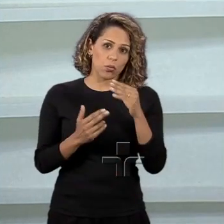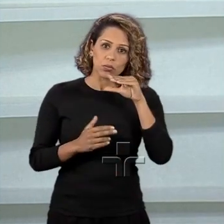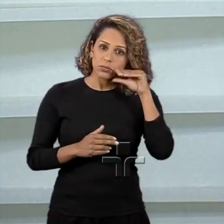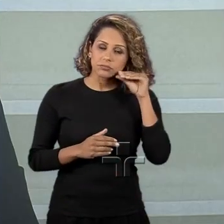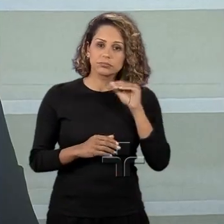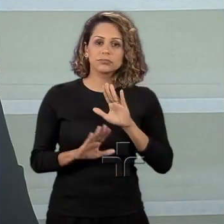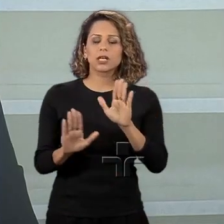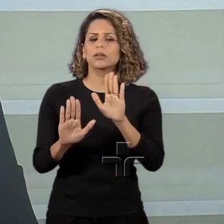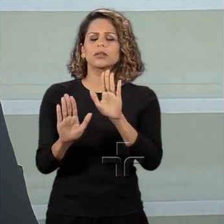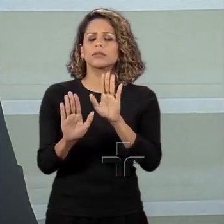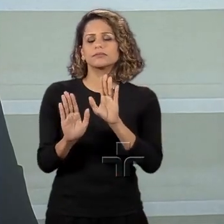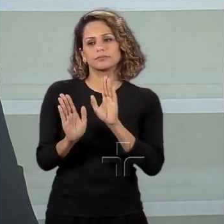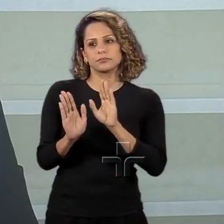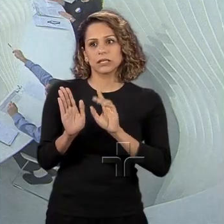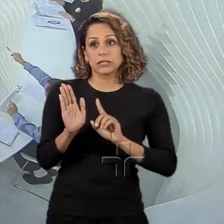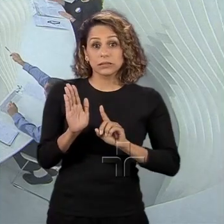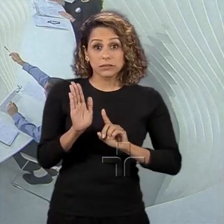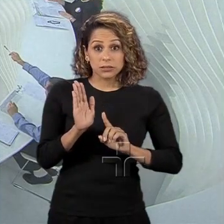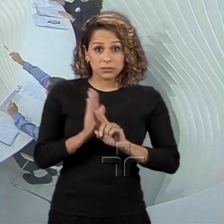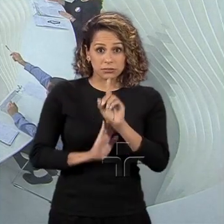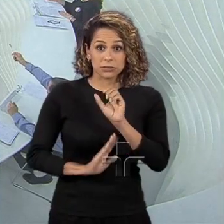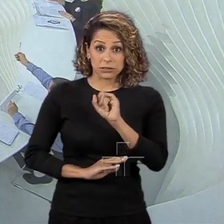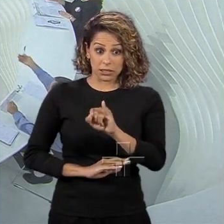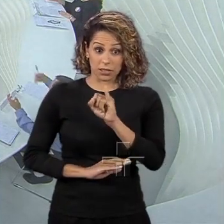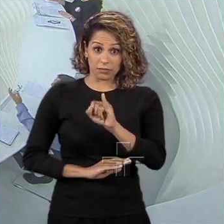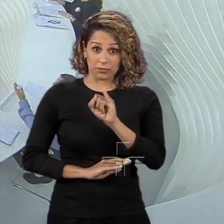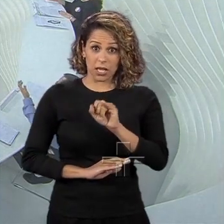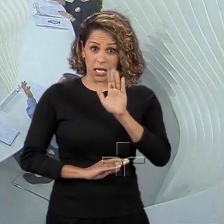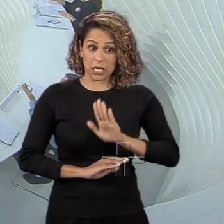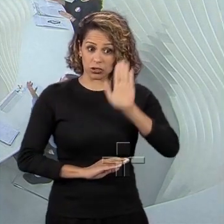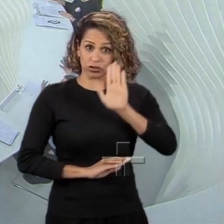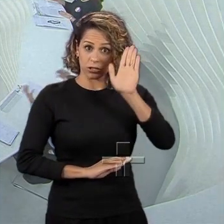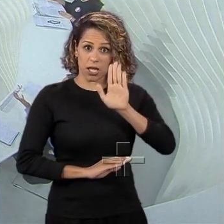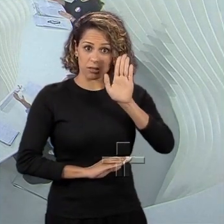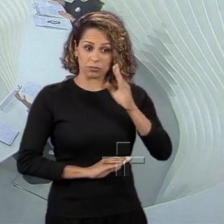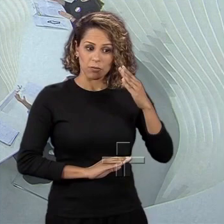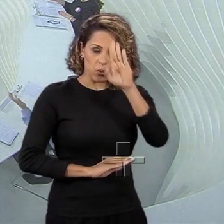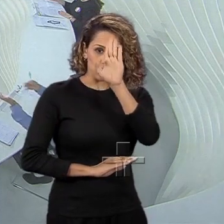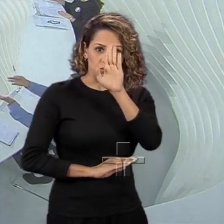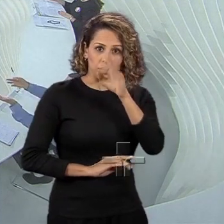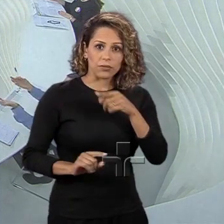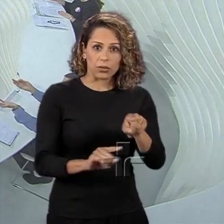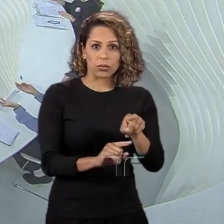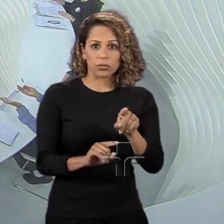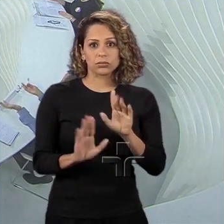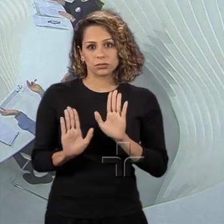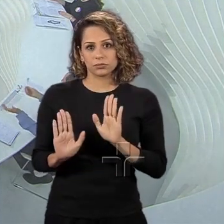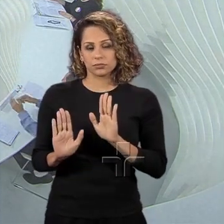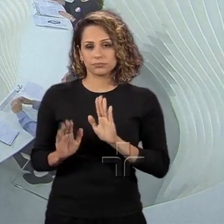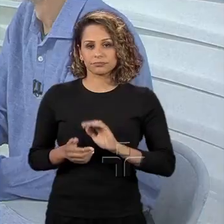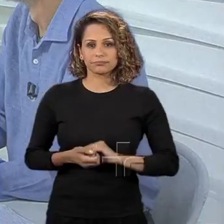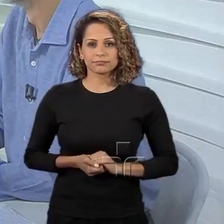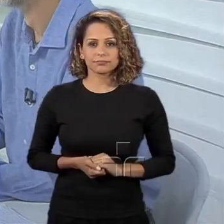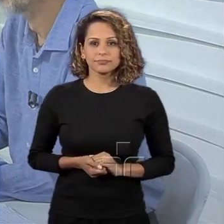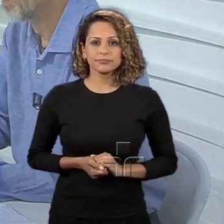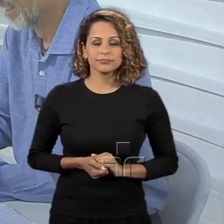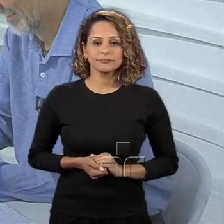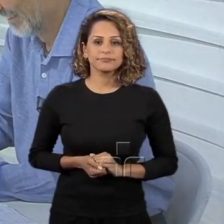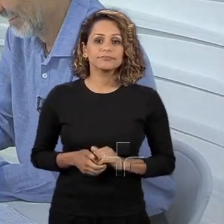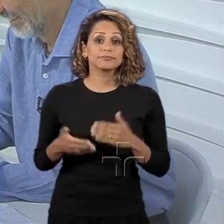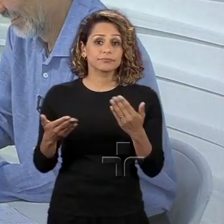Não, falei se for o Bolsonaro ou o candidato a ser Haddad. né? Se for conosco, é claro que ele vai trabalhar conosco. Pode vir junto, aí tudo bem. Tá certo.